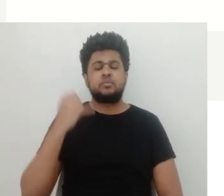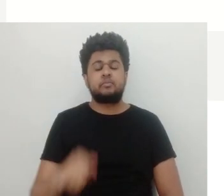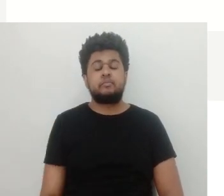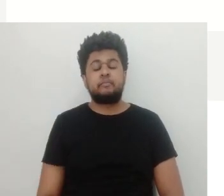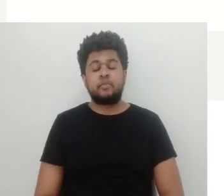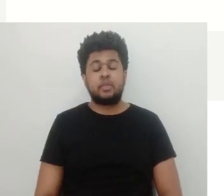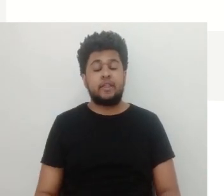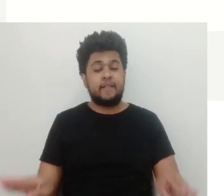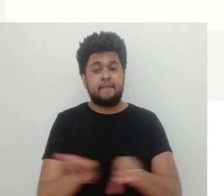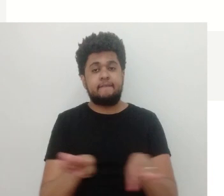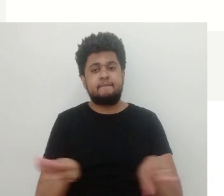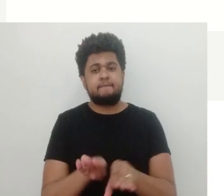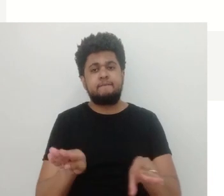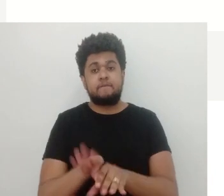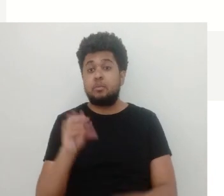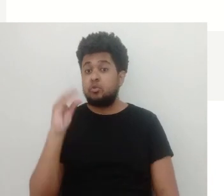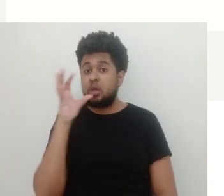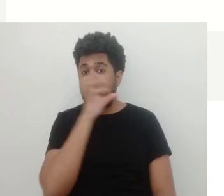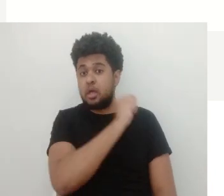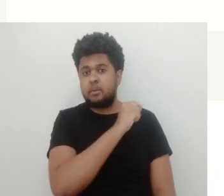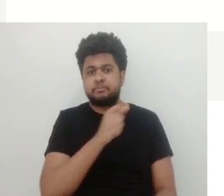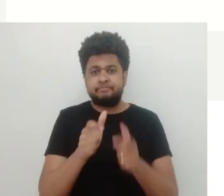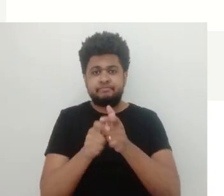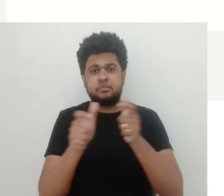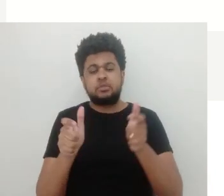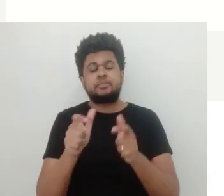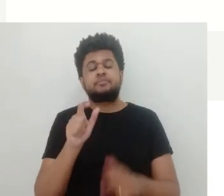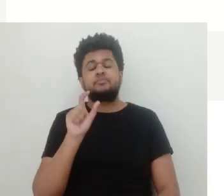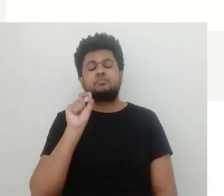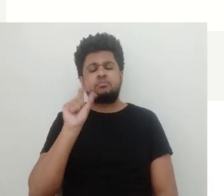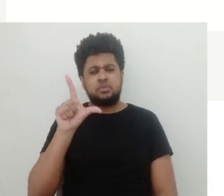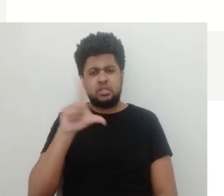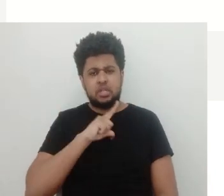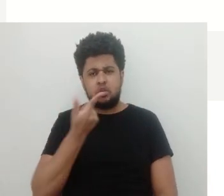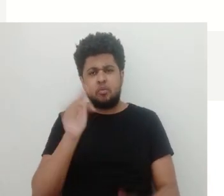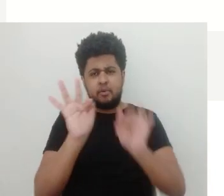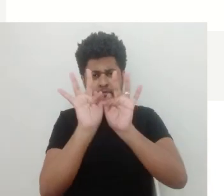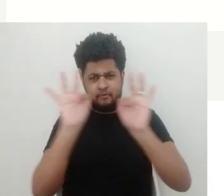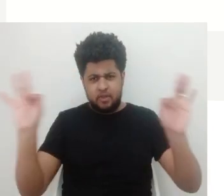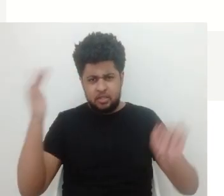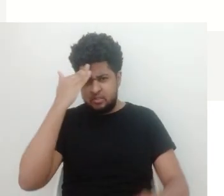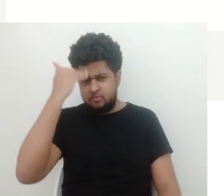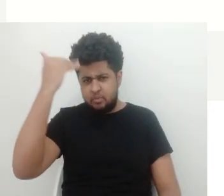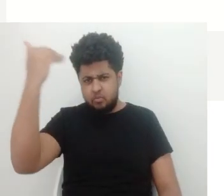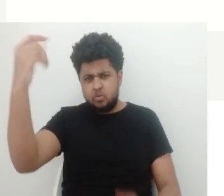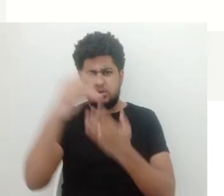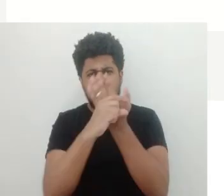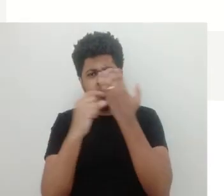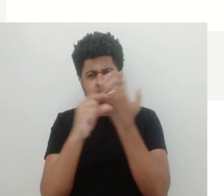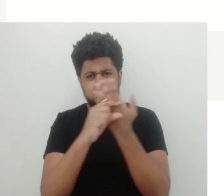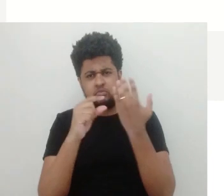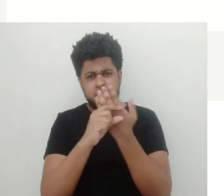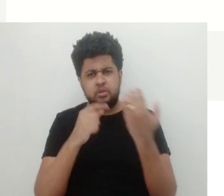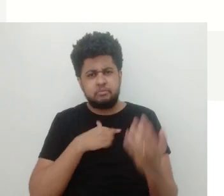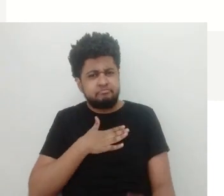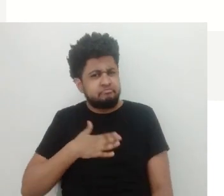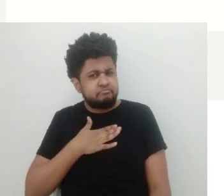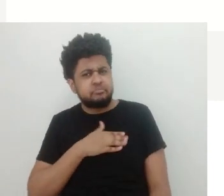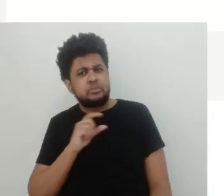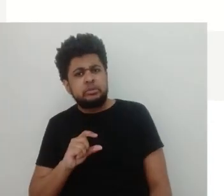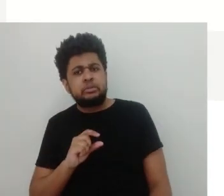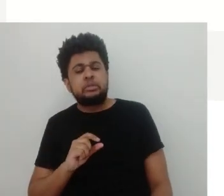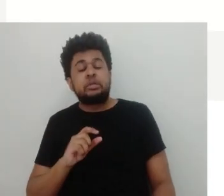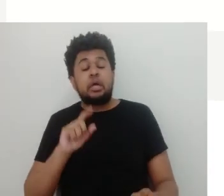a interdisciplinaridade consiste em criar um objeto novo que não pertence a ninguém. Eu discordo, com todo o